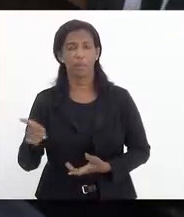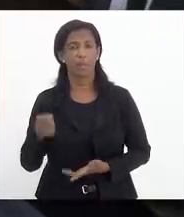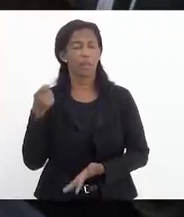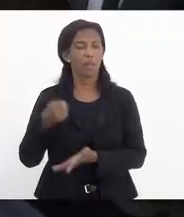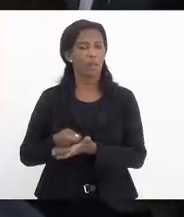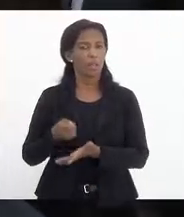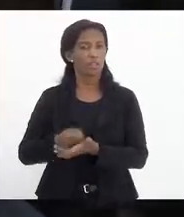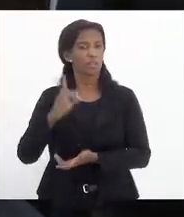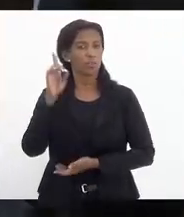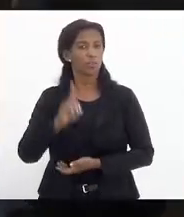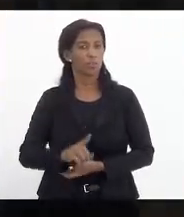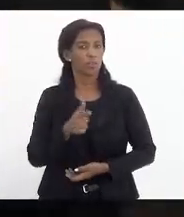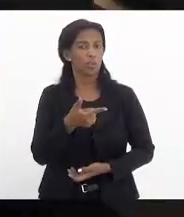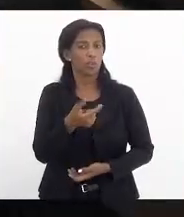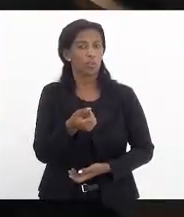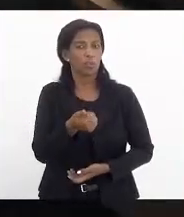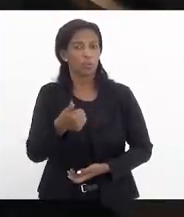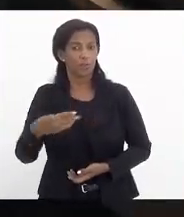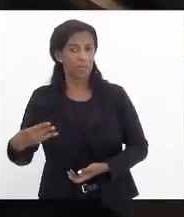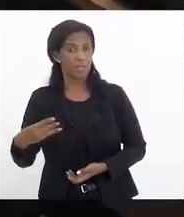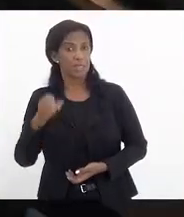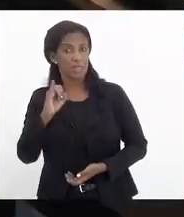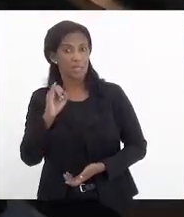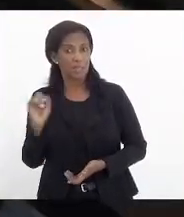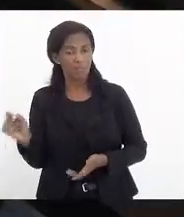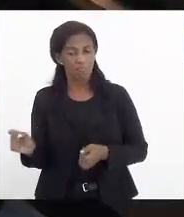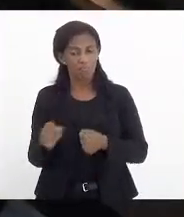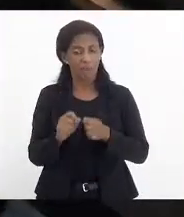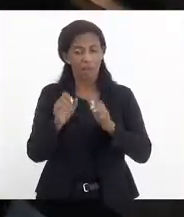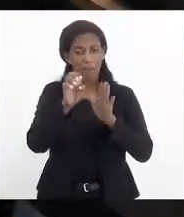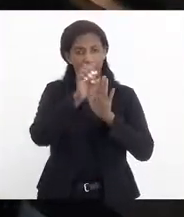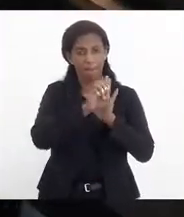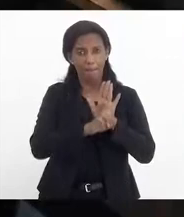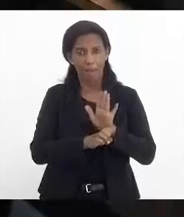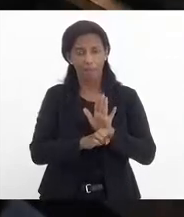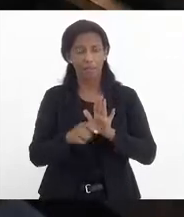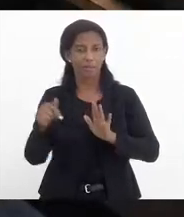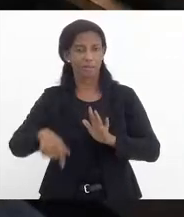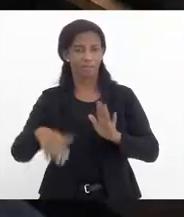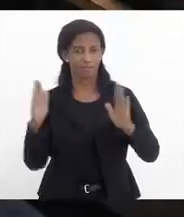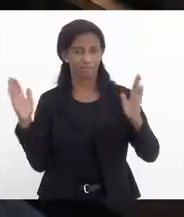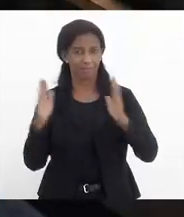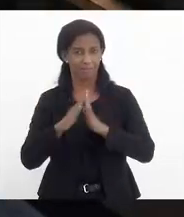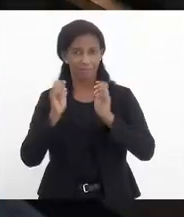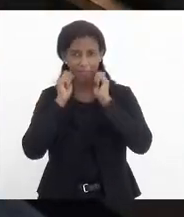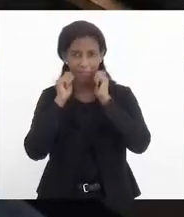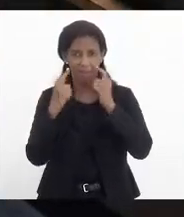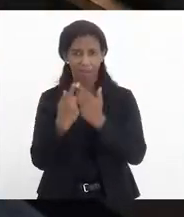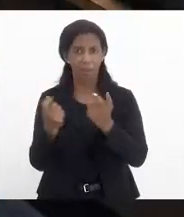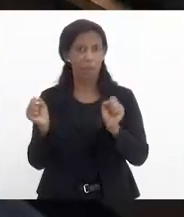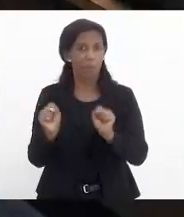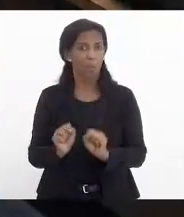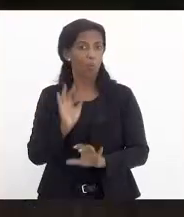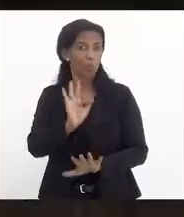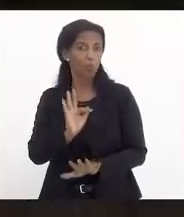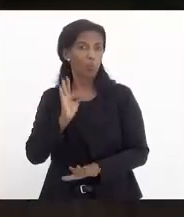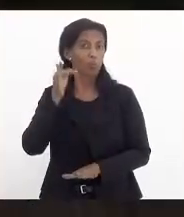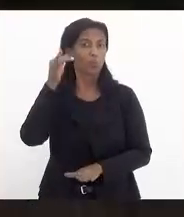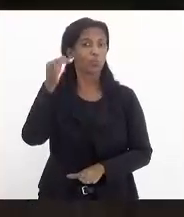garantia de direitos de 2013, se feita por emenda do parlamento, pode, num